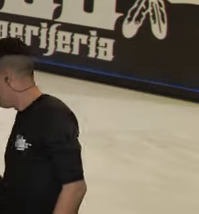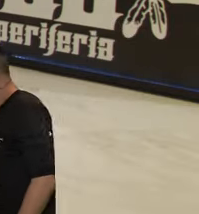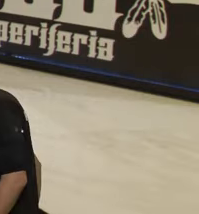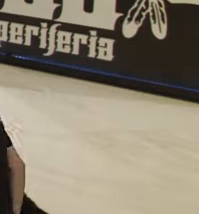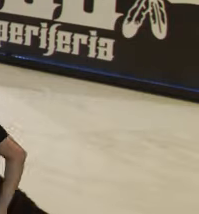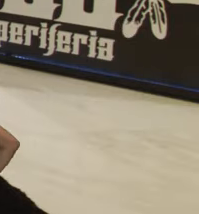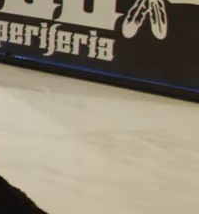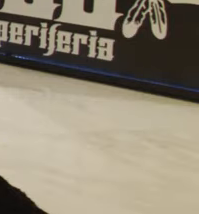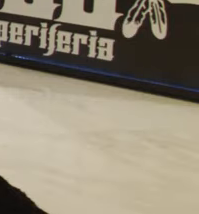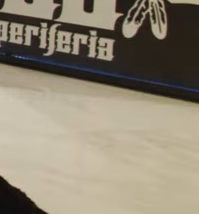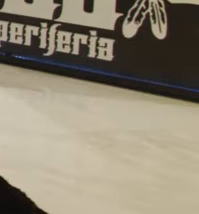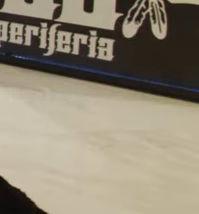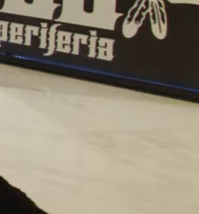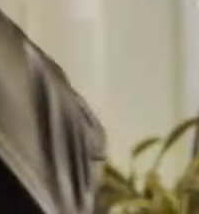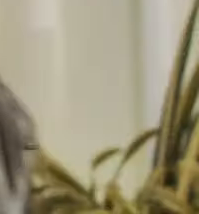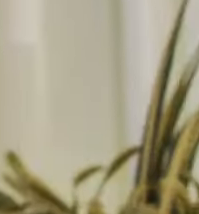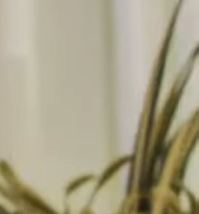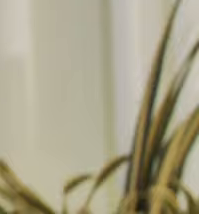Essa aqui.